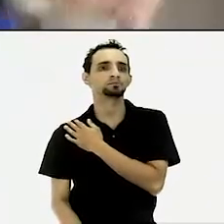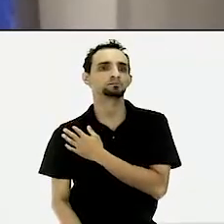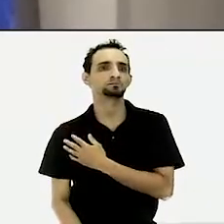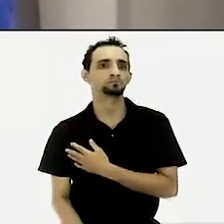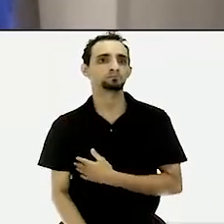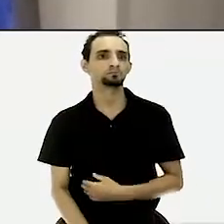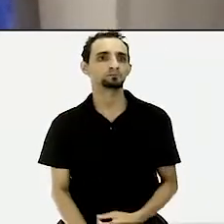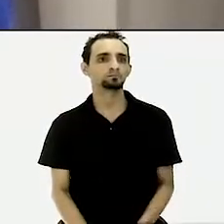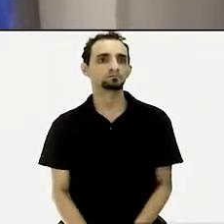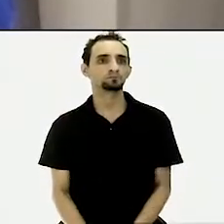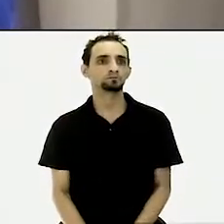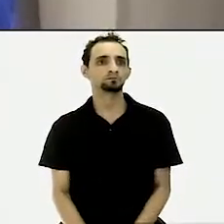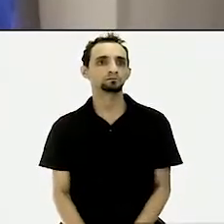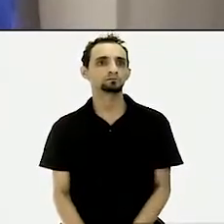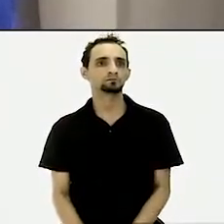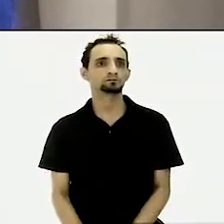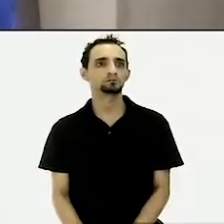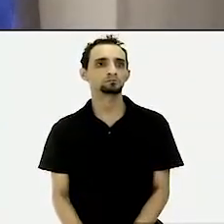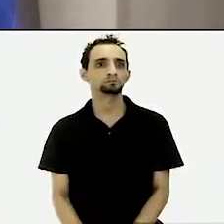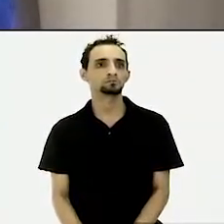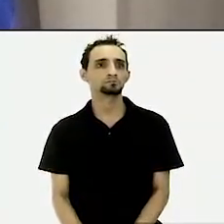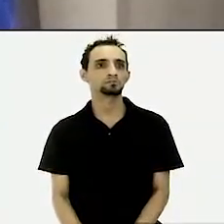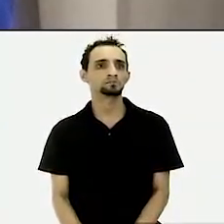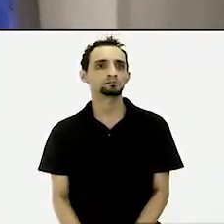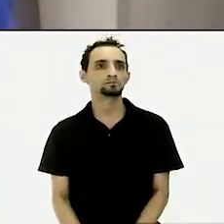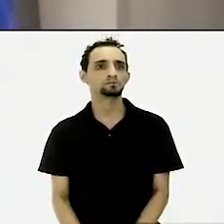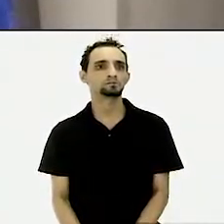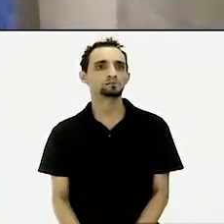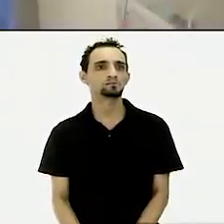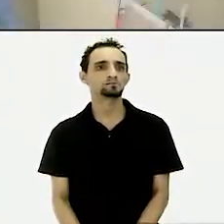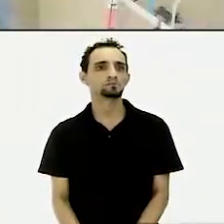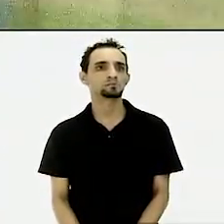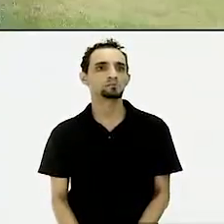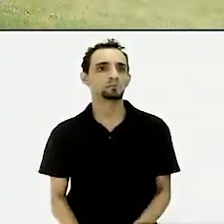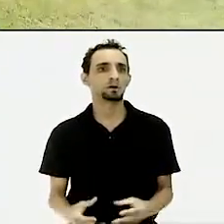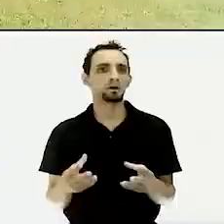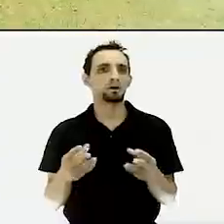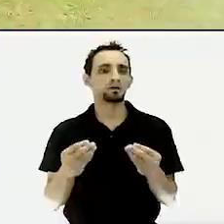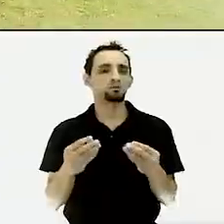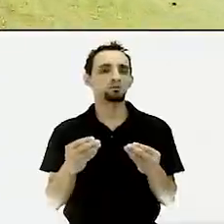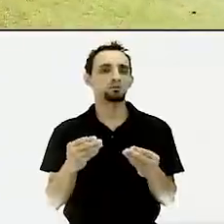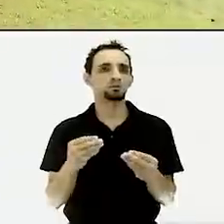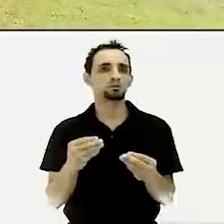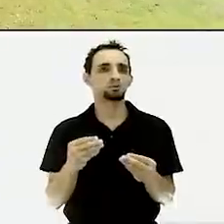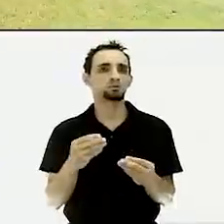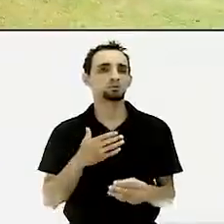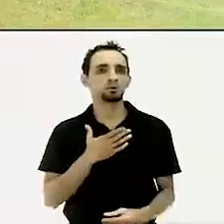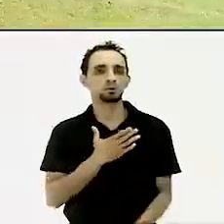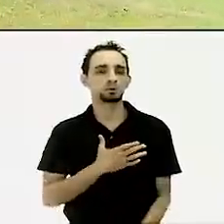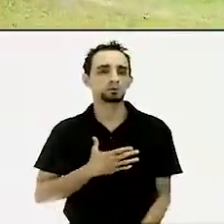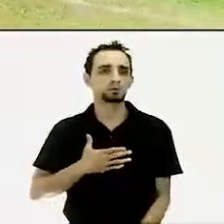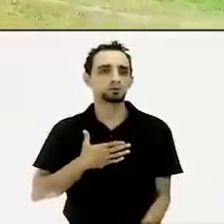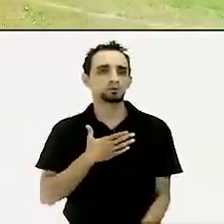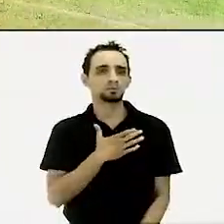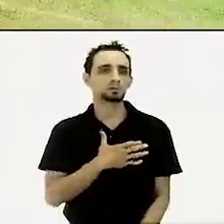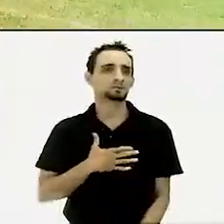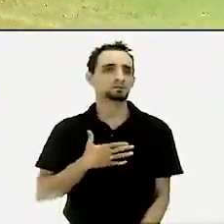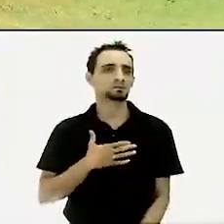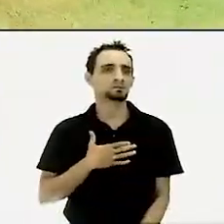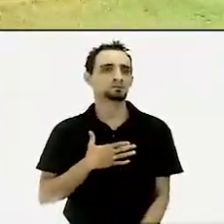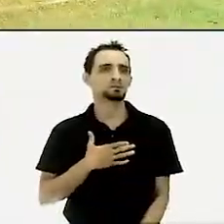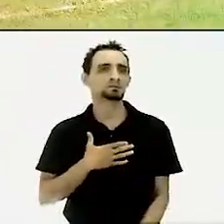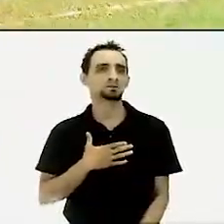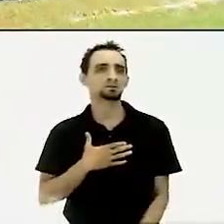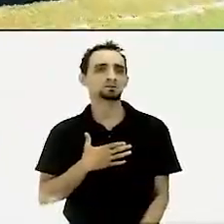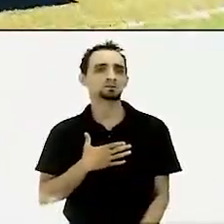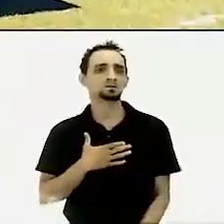até a final daquele ano, né, Breve? Sim. E foi um prazer estar ali com o Breve, ali já começamos nossa amizade, acho que foi em 96, isso aí, se eu não me